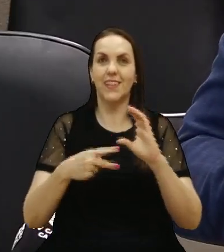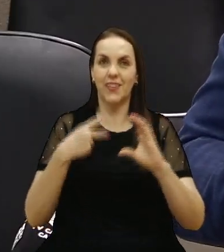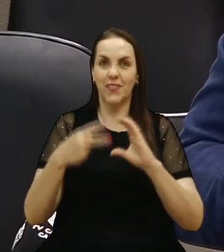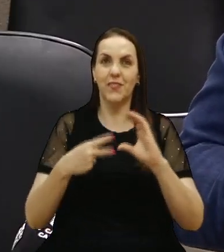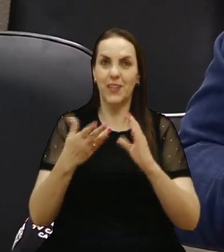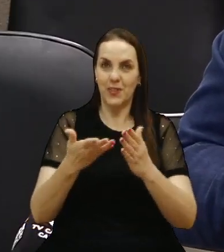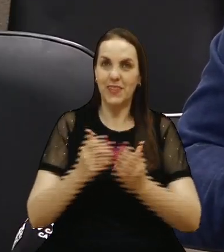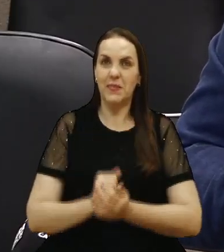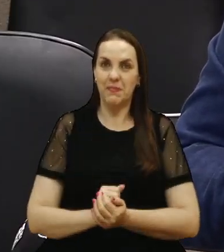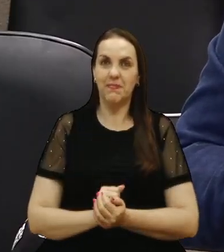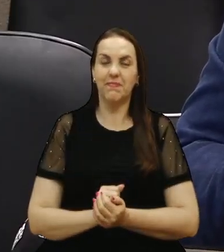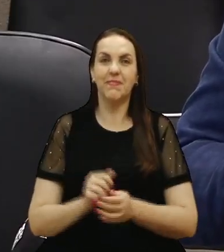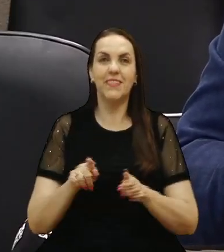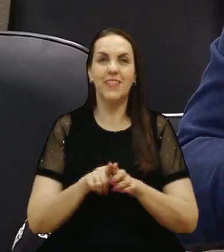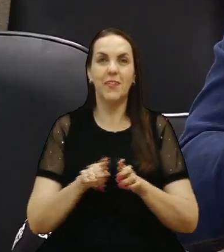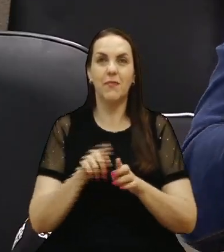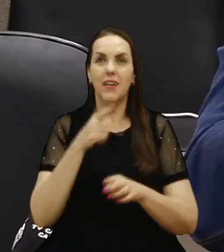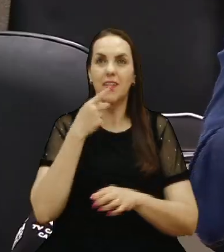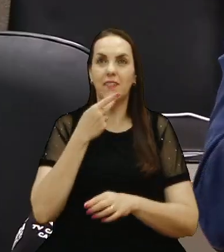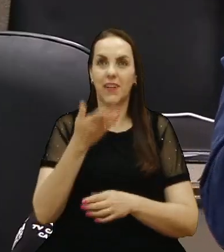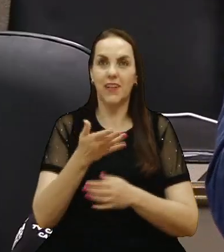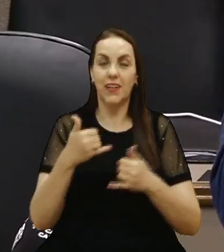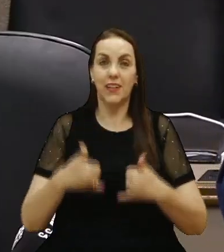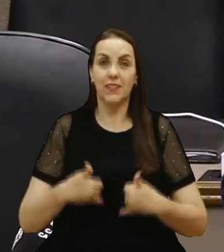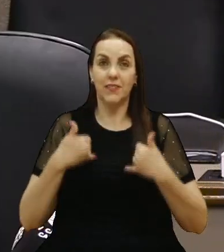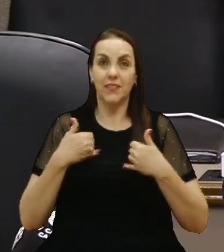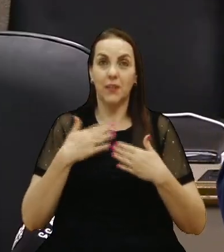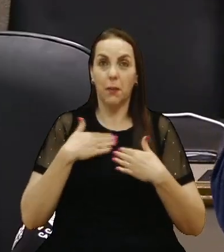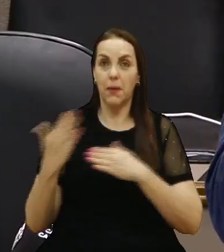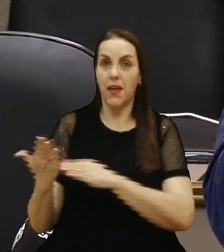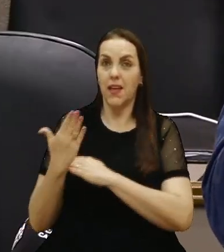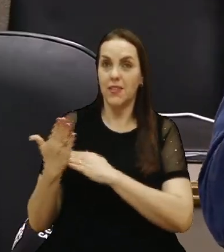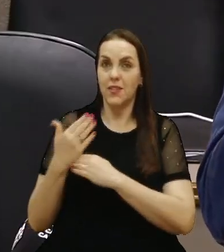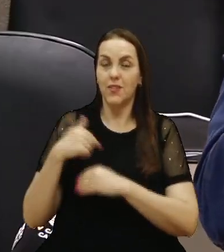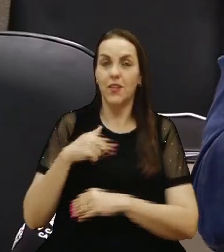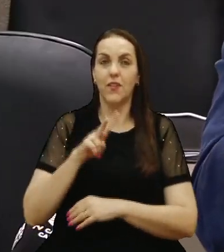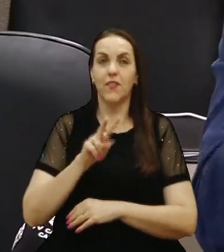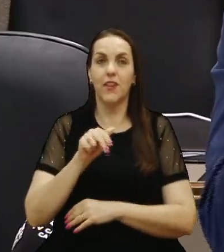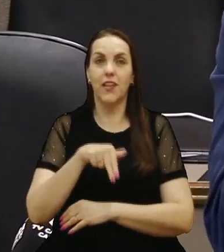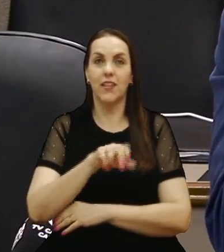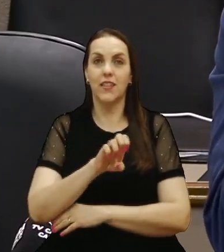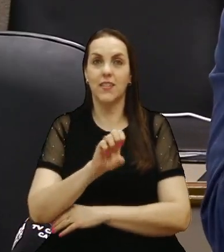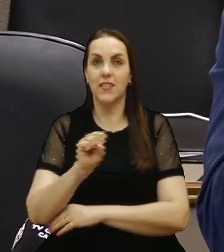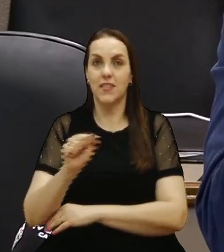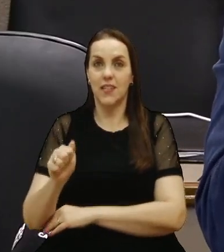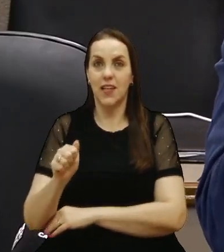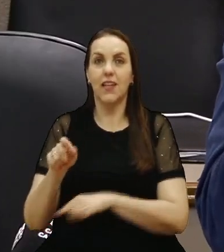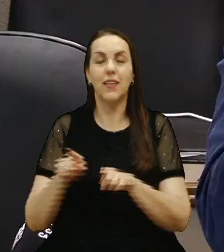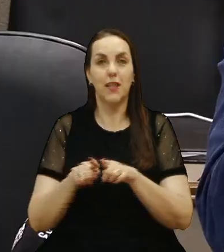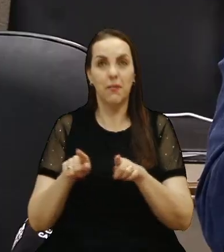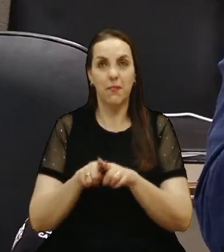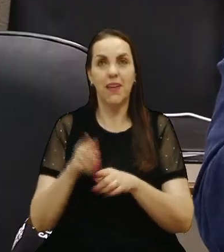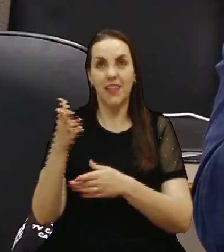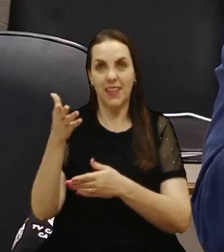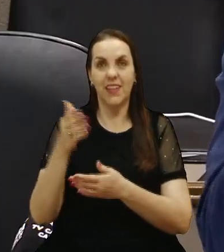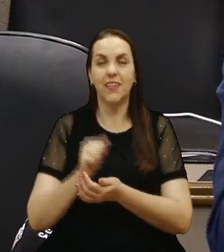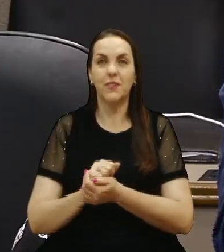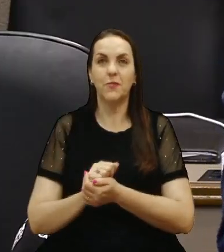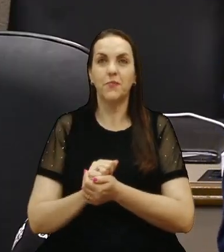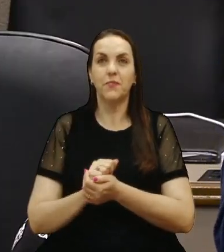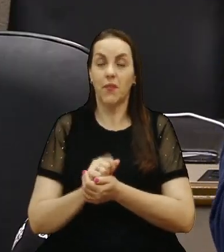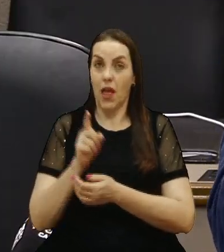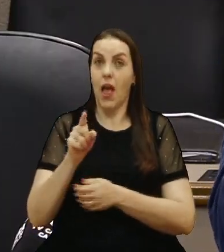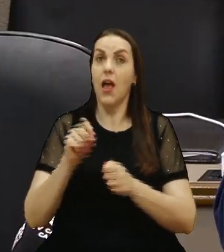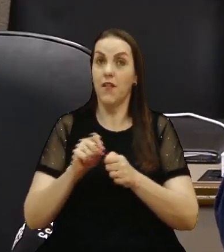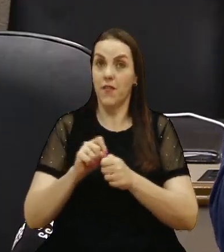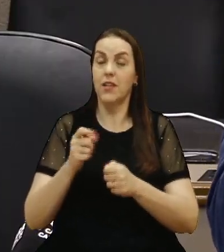poderia também deixar de falar sobre o aniversário da minha assessora, a Vanessa, né? Também a minha guriazinha, que foi, eu acho que é a causadora do meu infarto,